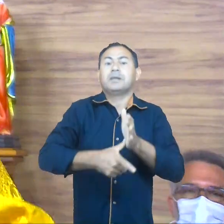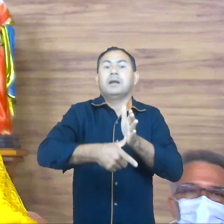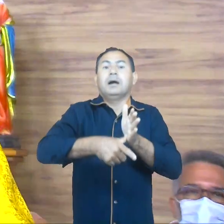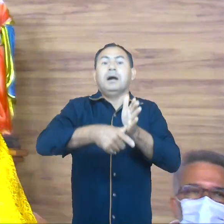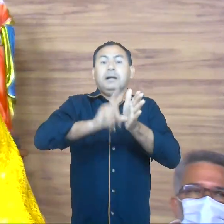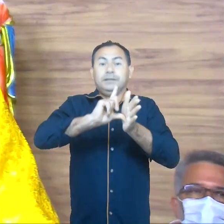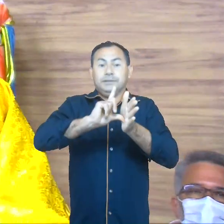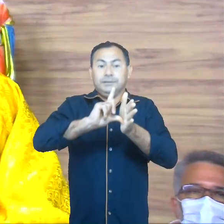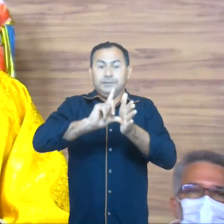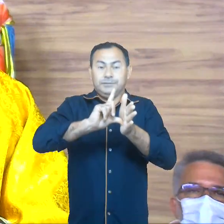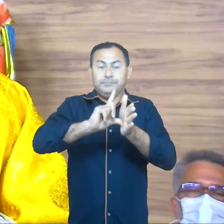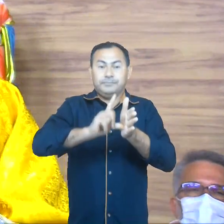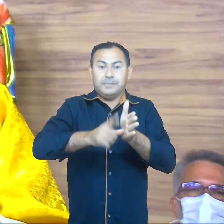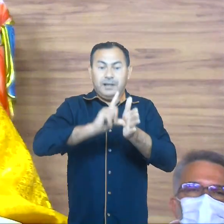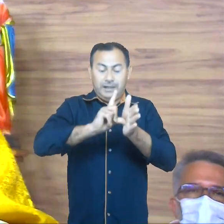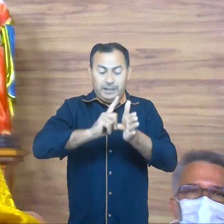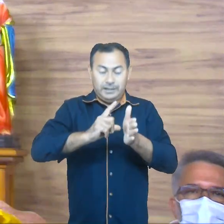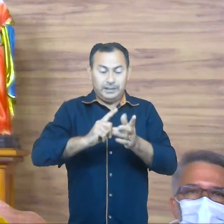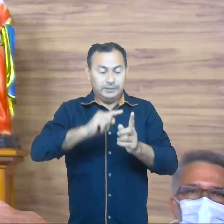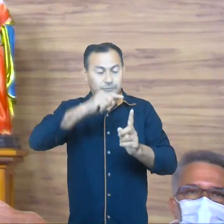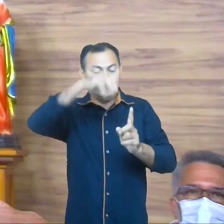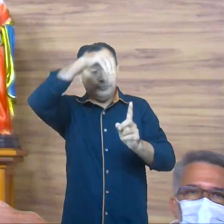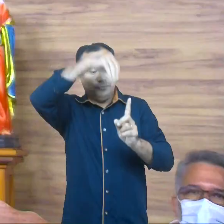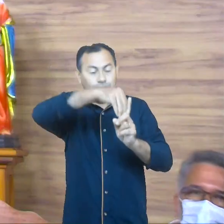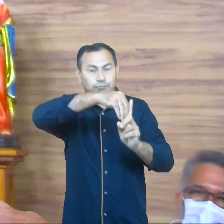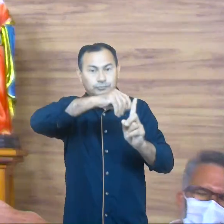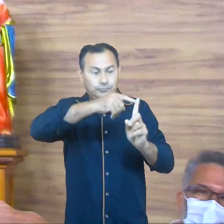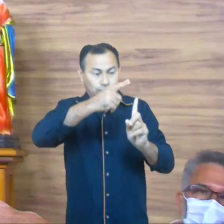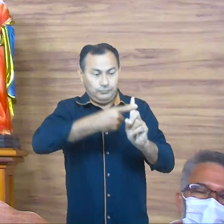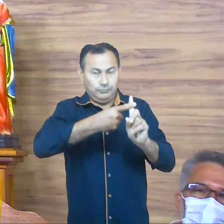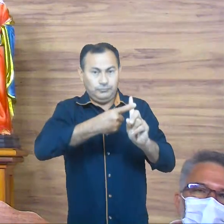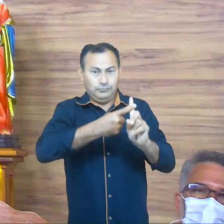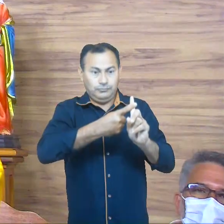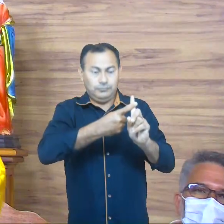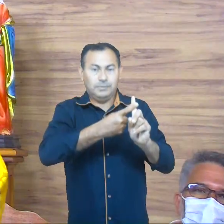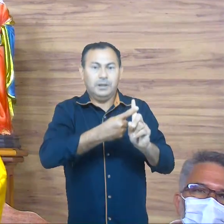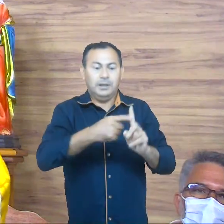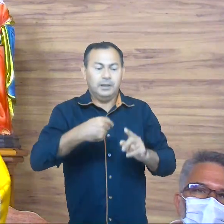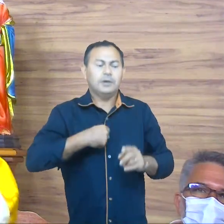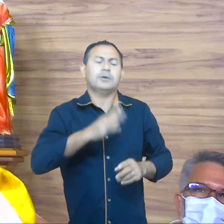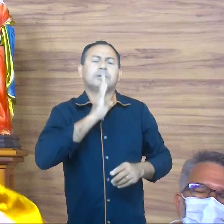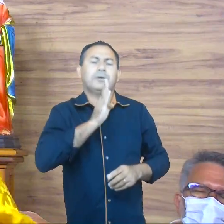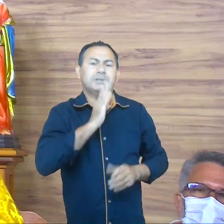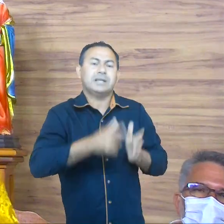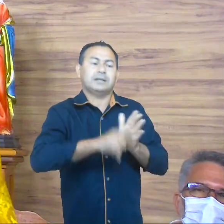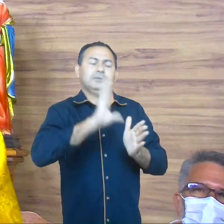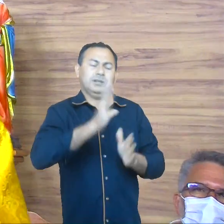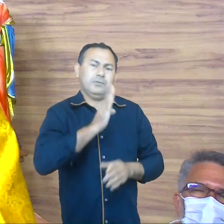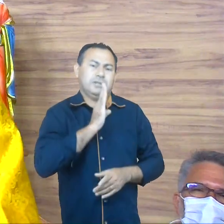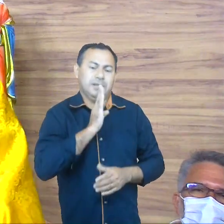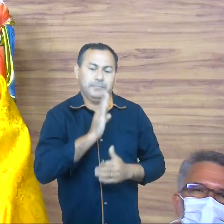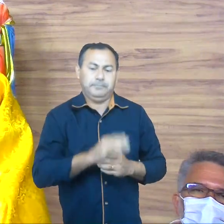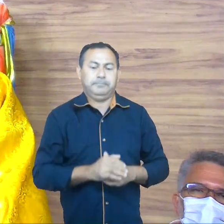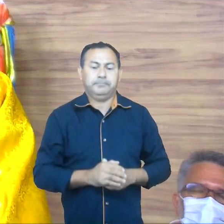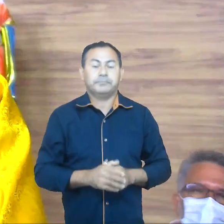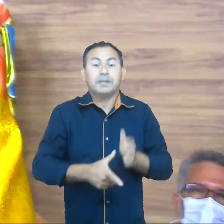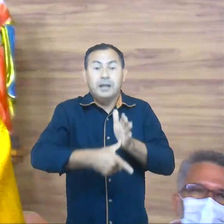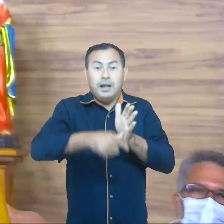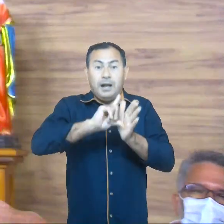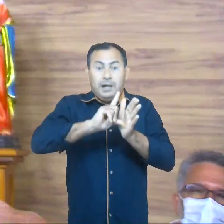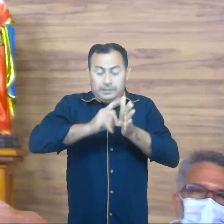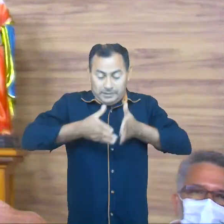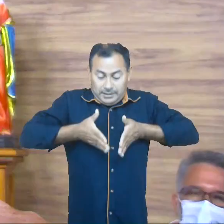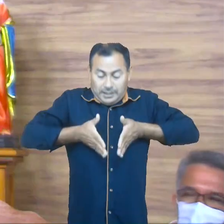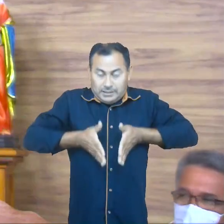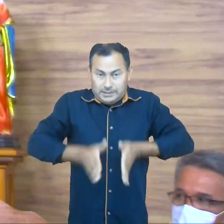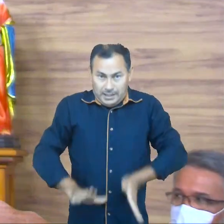antes de formar-te no ventre materno, eu te conheci. Antes de